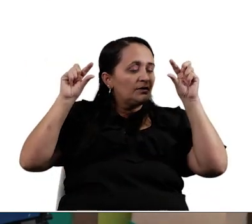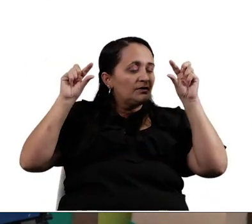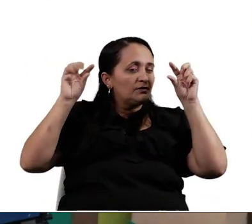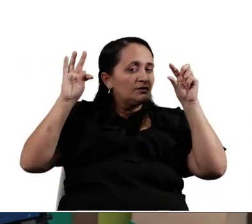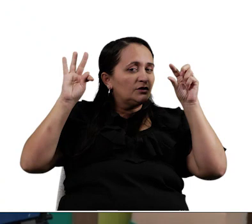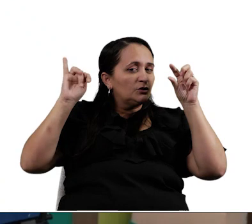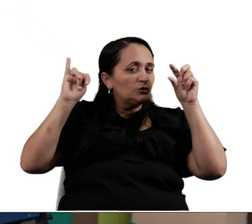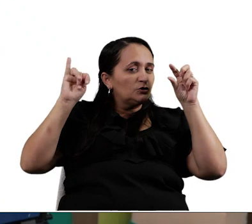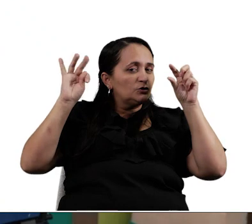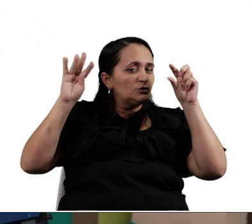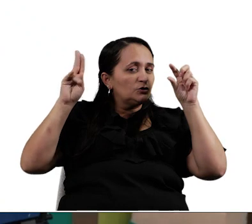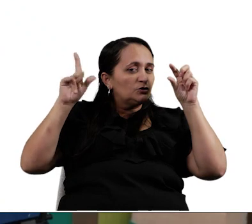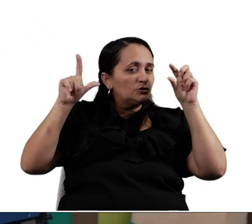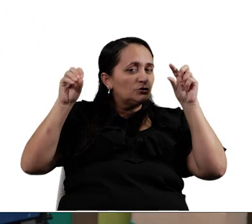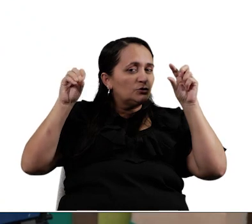Conte aí para mim.